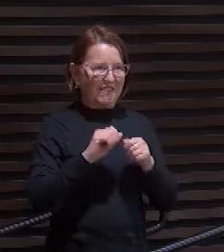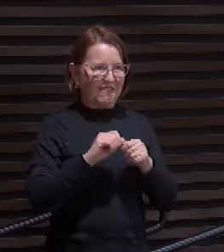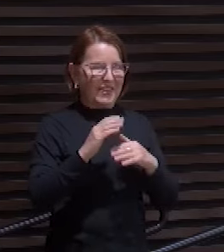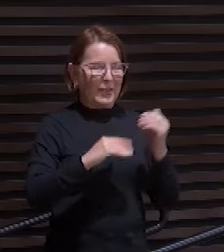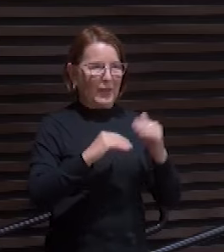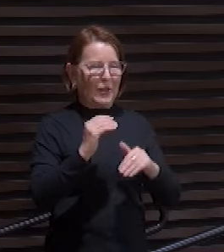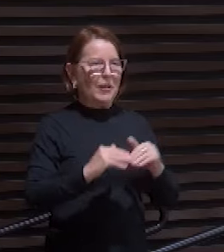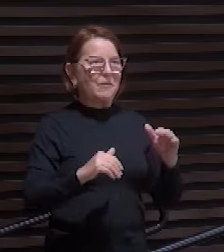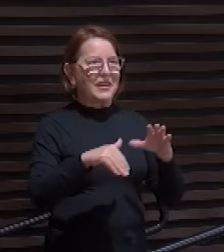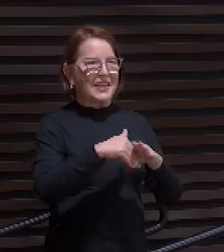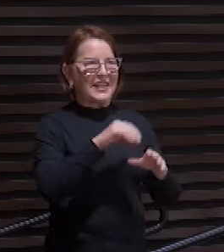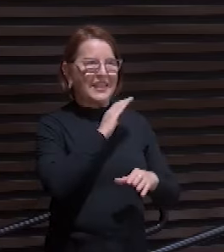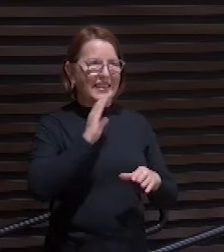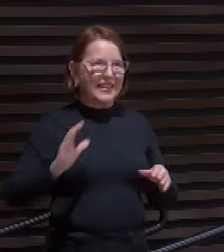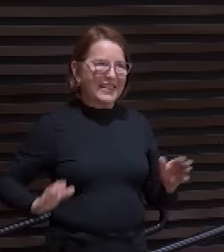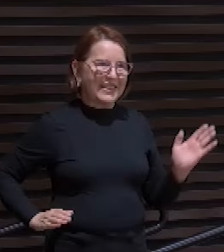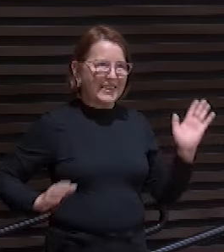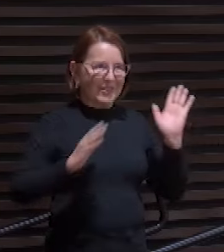linda.